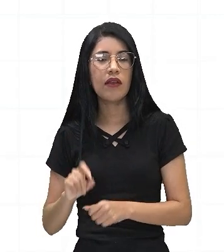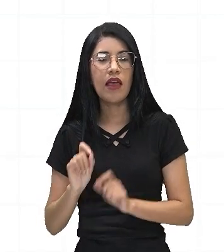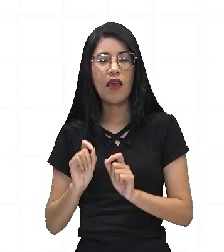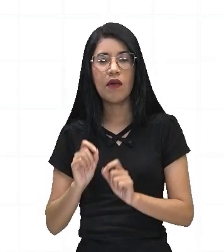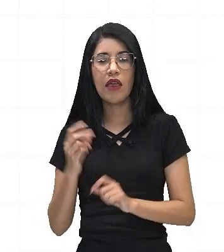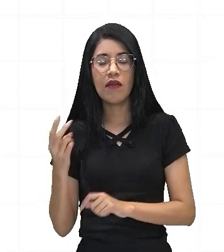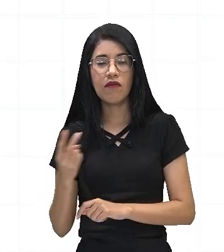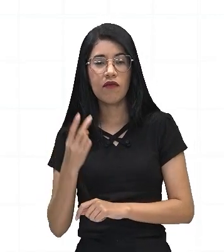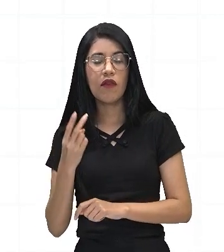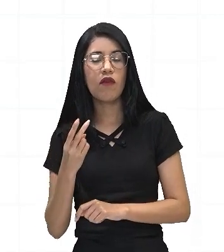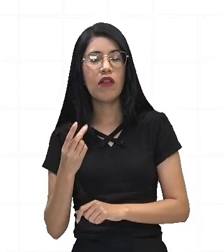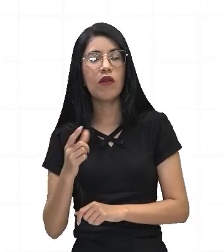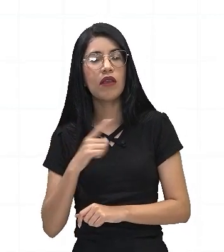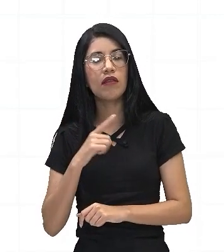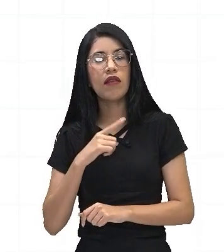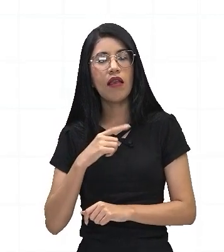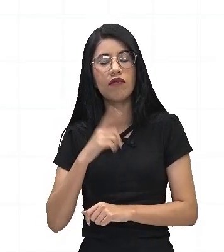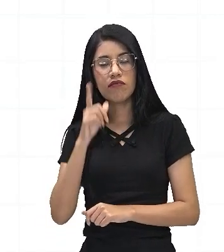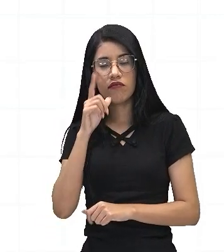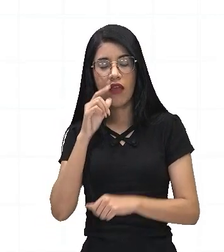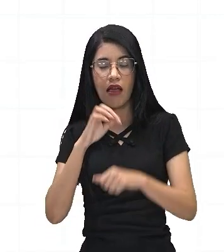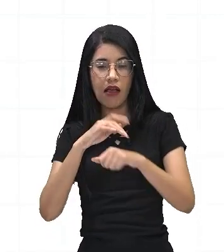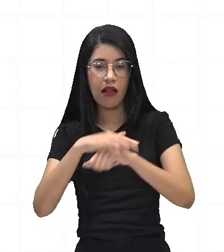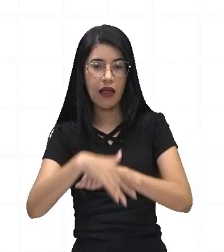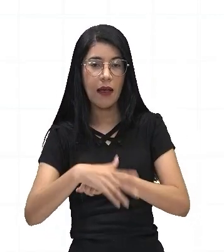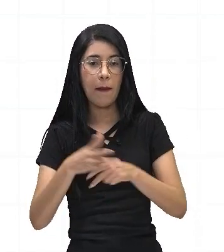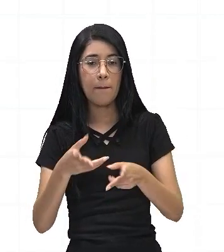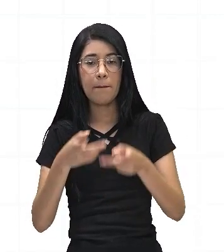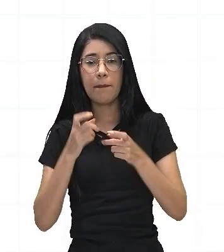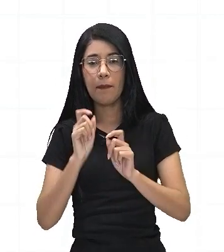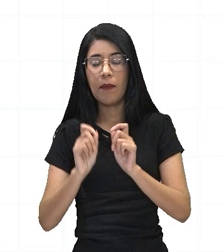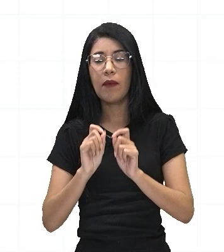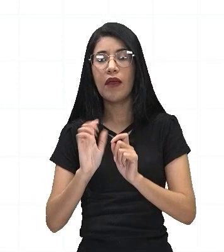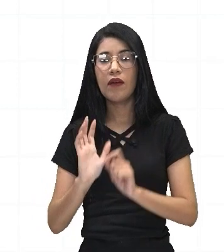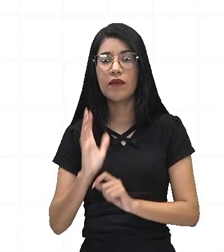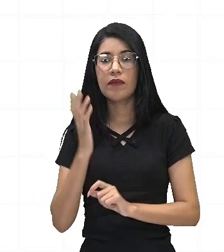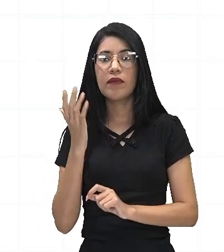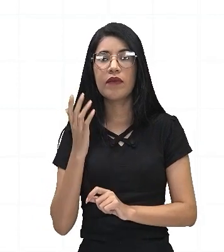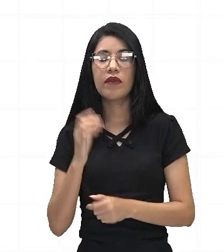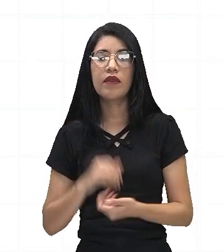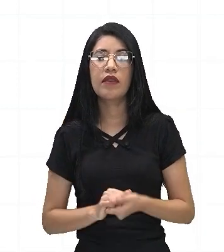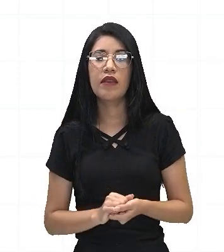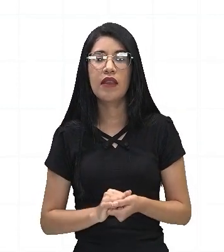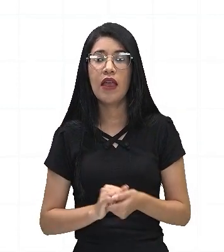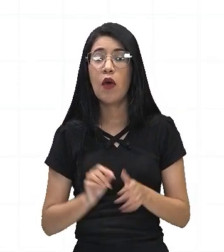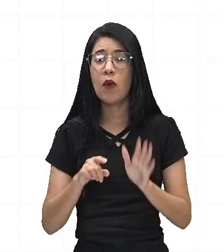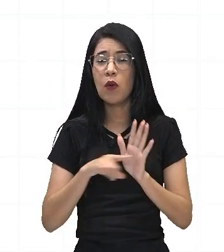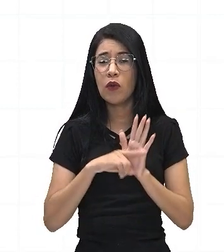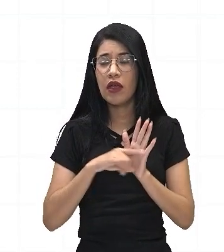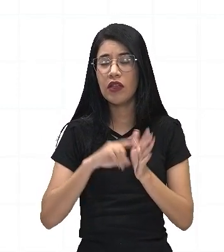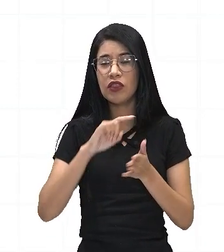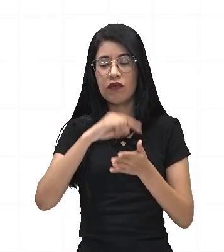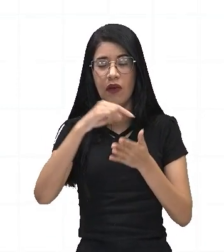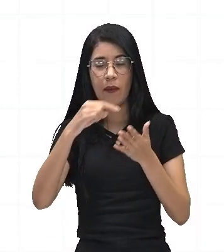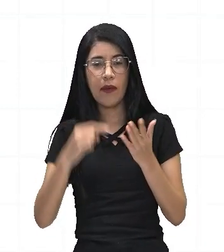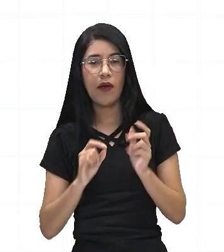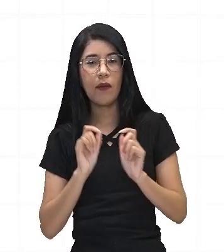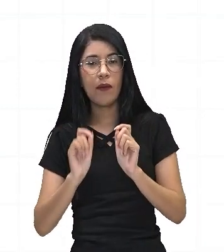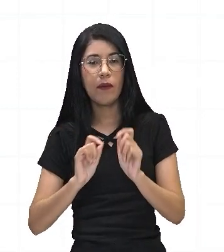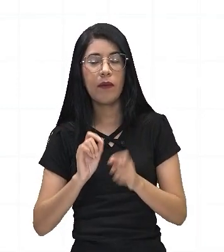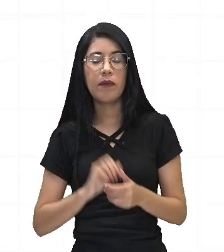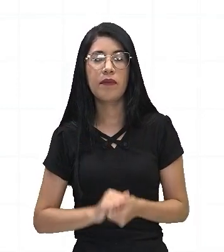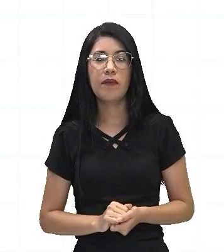usinas hidrelétricas. No entanto, a gente pode observar que acontecem também algumas desvantagens, como a gente visualiza aí a seguir.